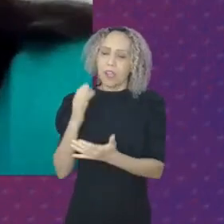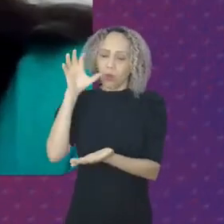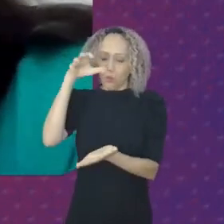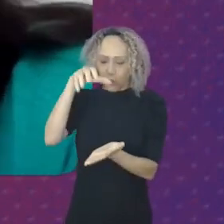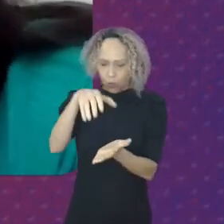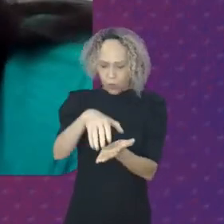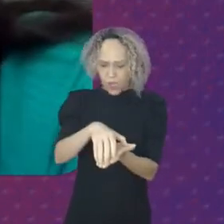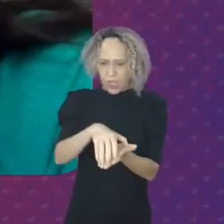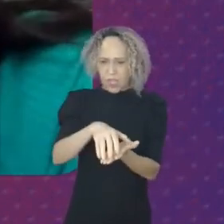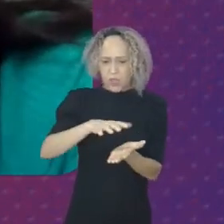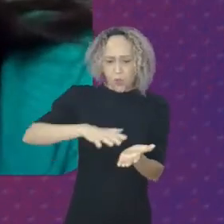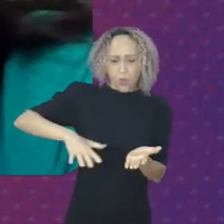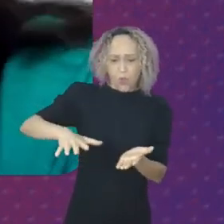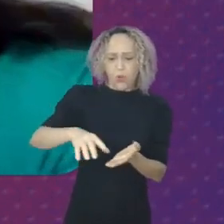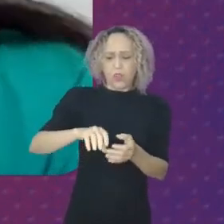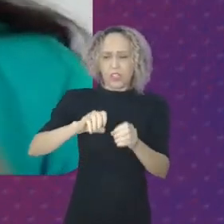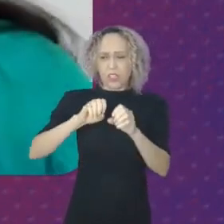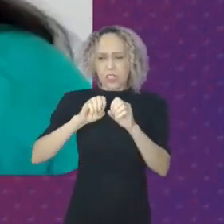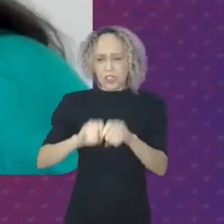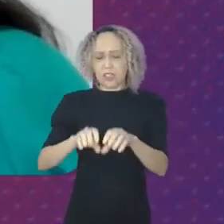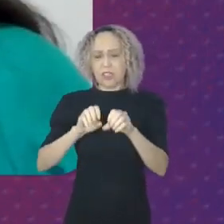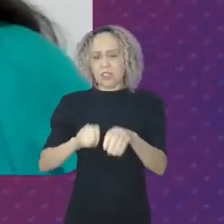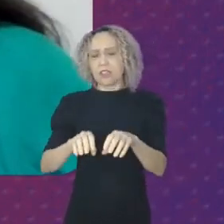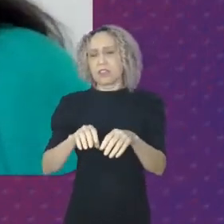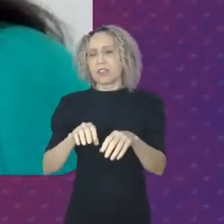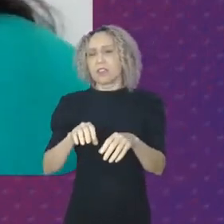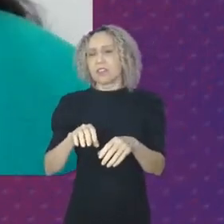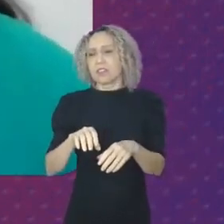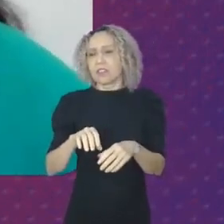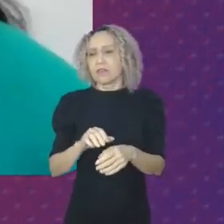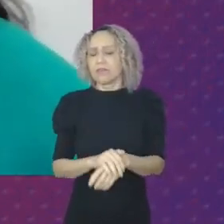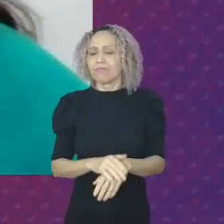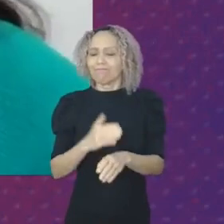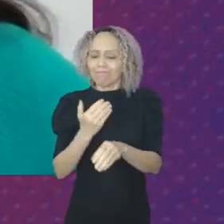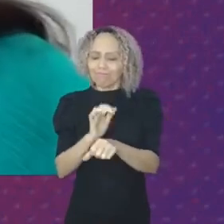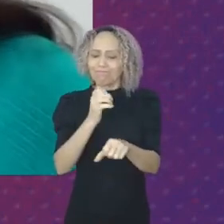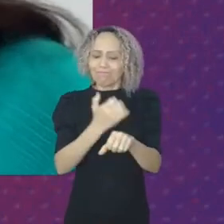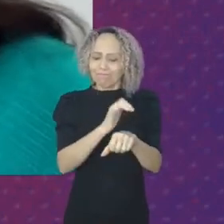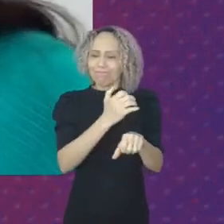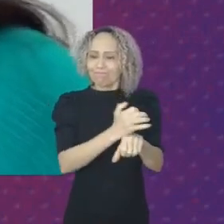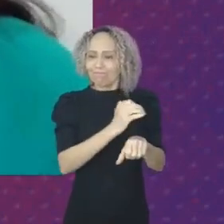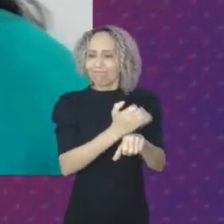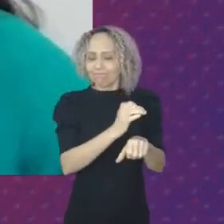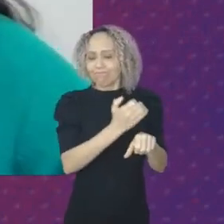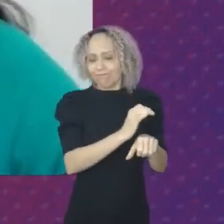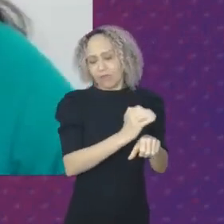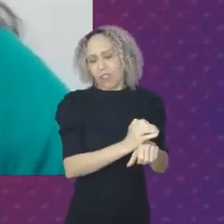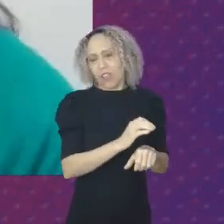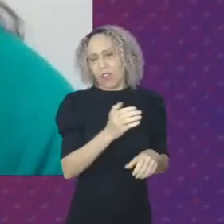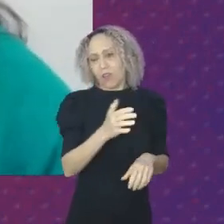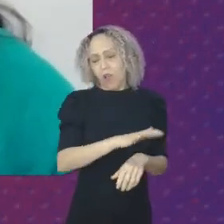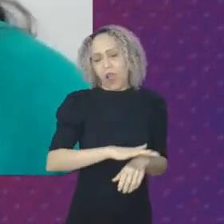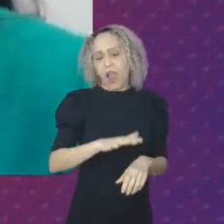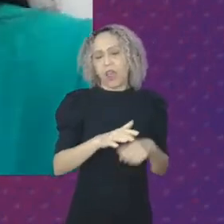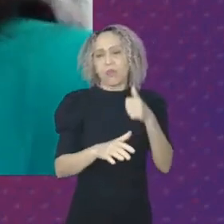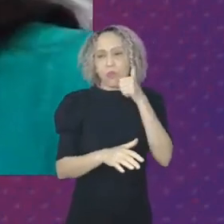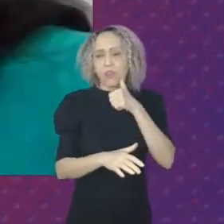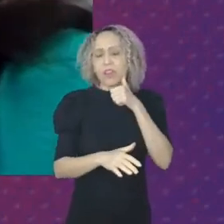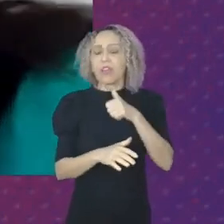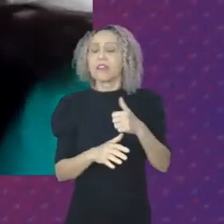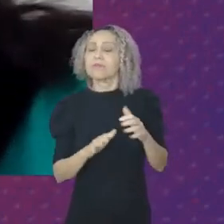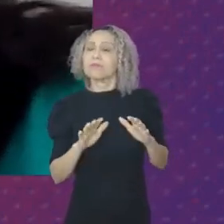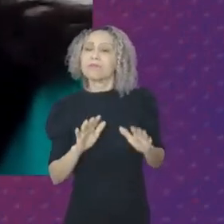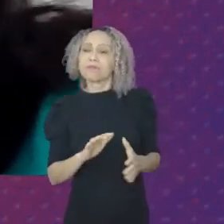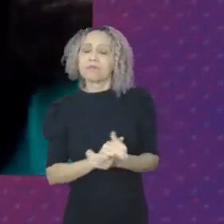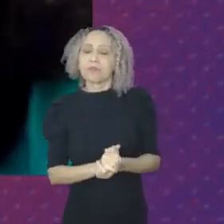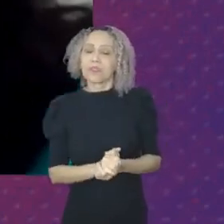que adequar para o formato do contrato hoje, porque elas não podem ficar muito tempo fora do atendimento. E a capacitação ela é feita enquanto